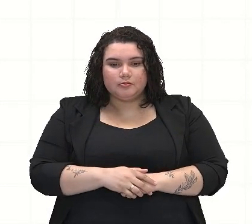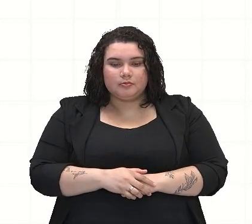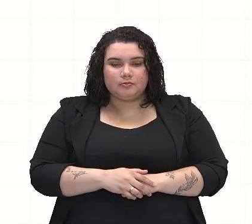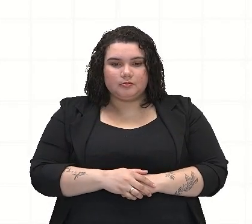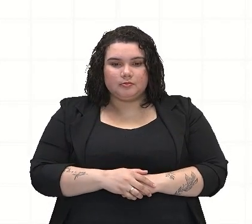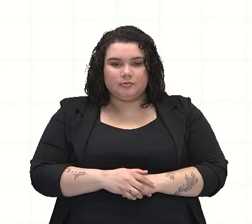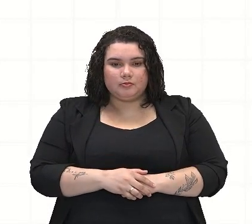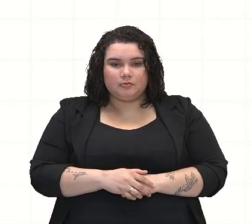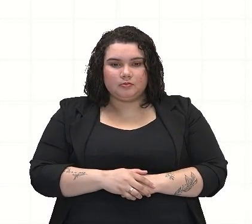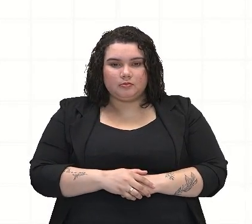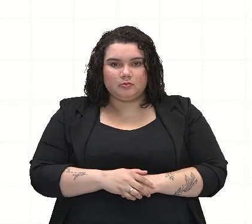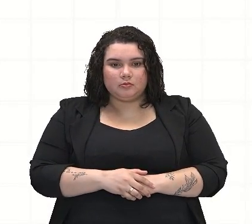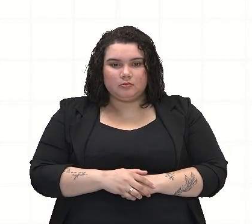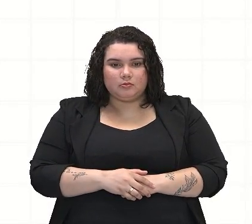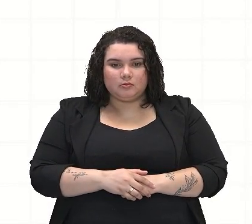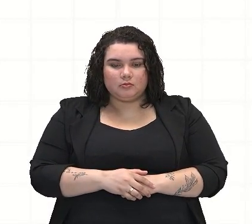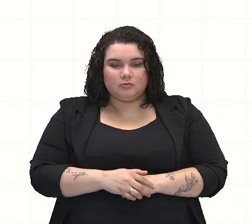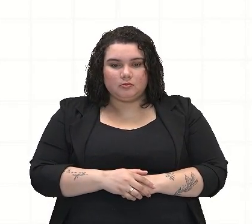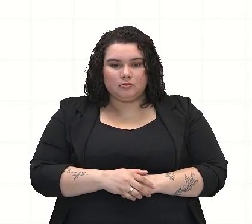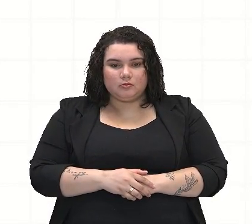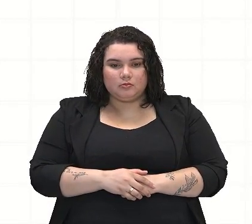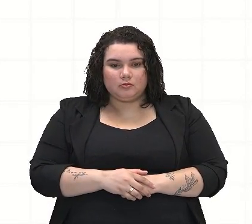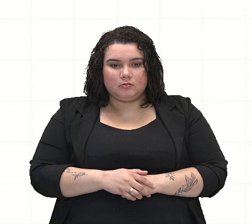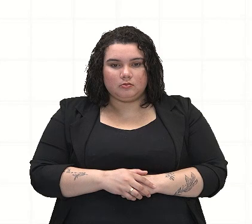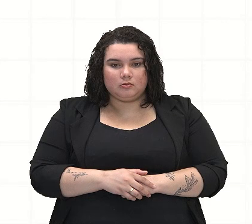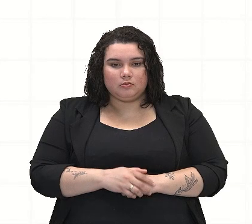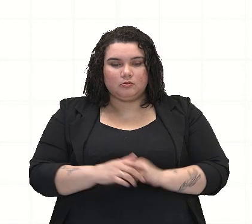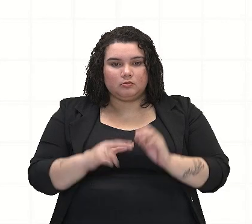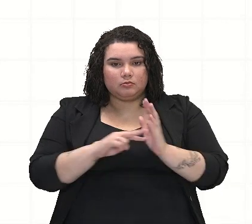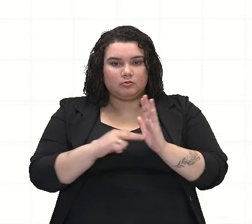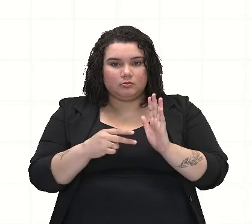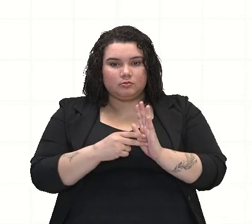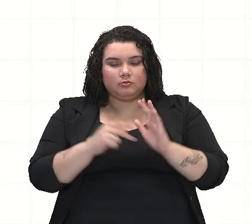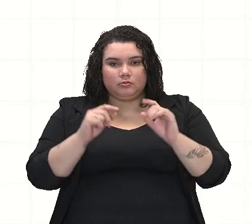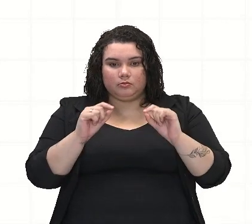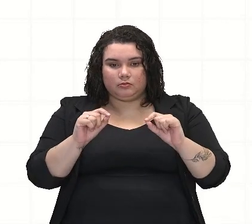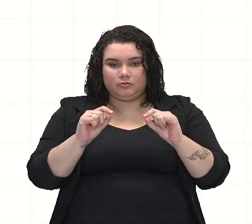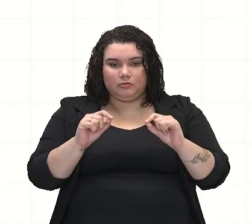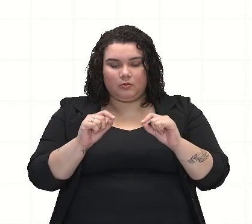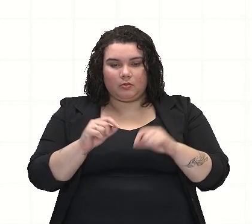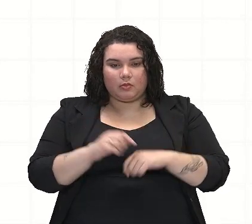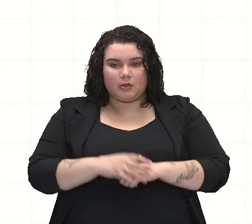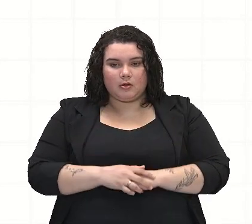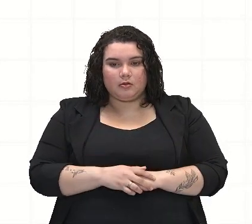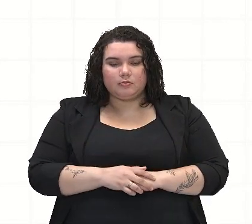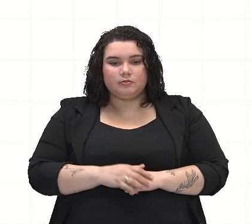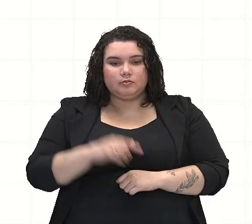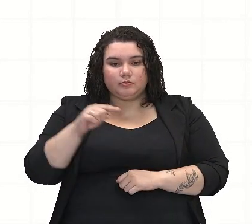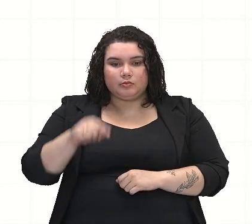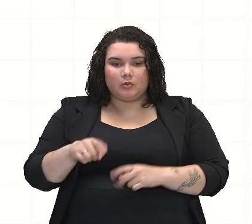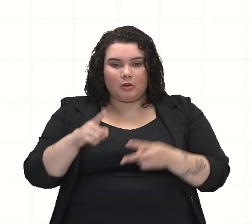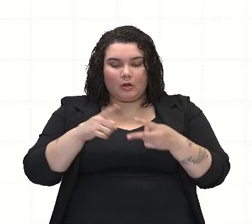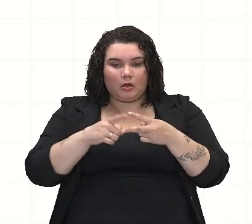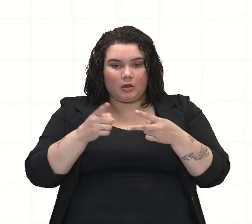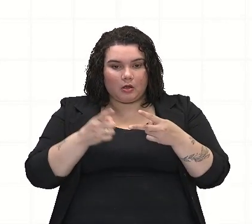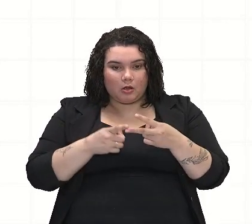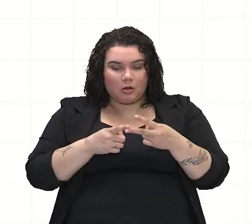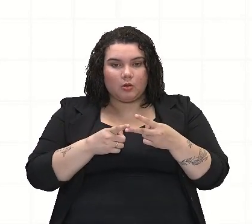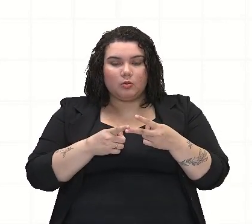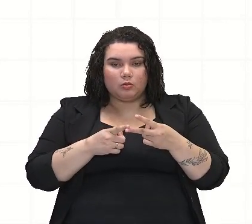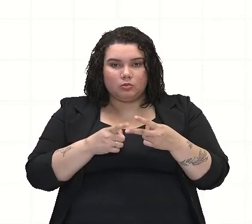um tracinho e outro tracinho aqui. Significa o que esses tracinhos? Que este ângulo aqui,